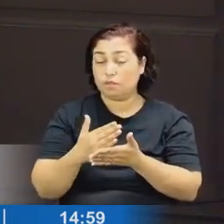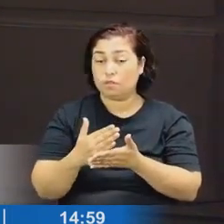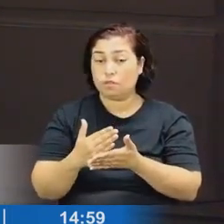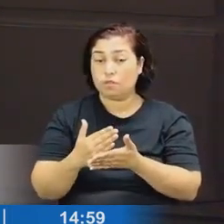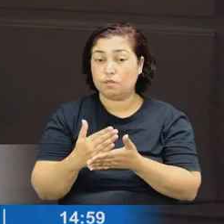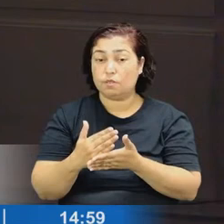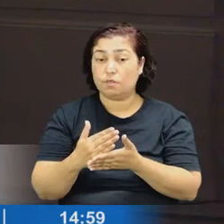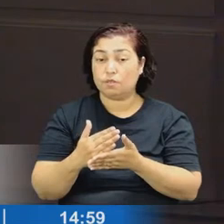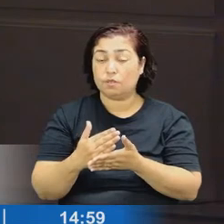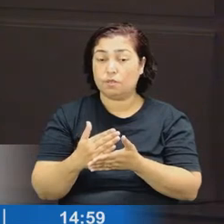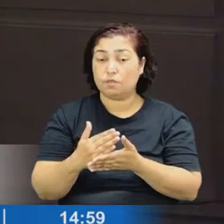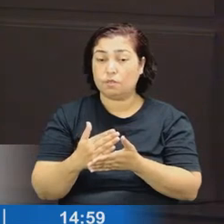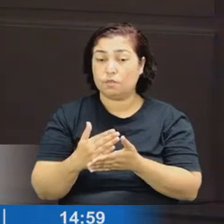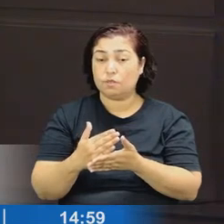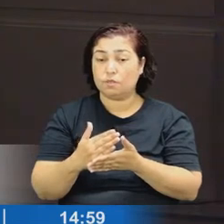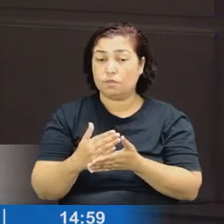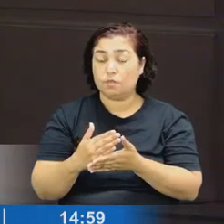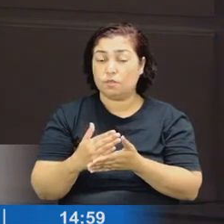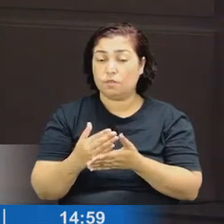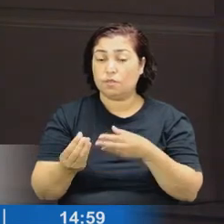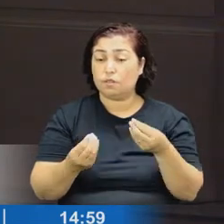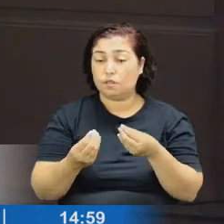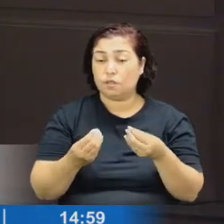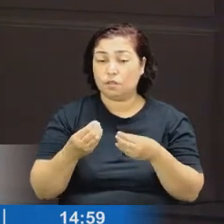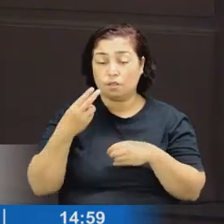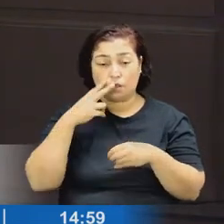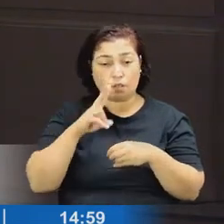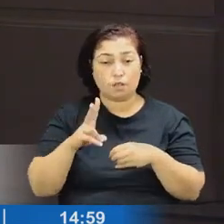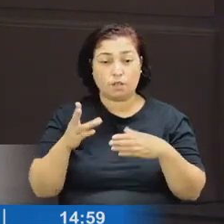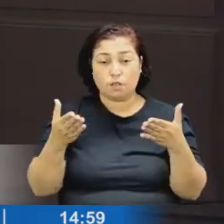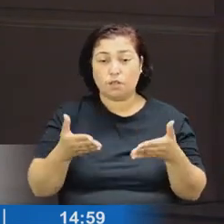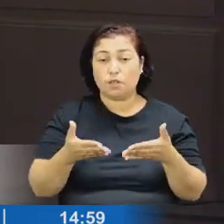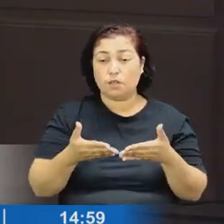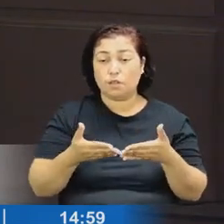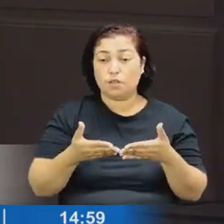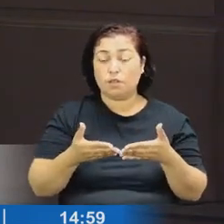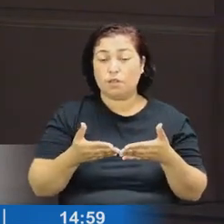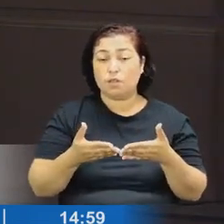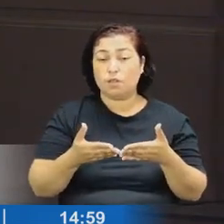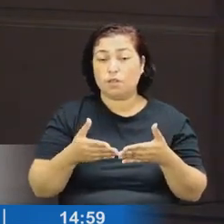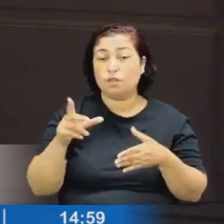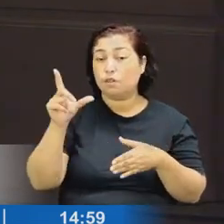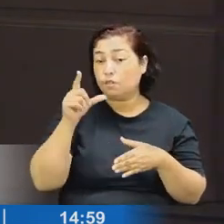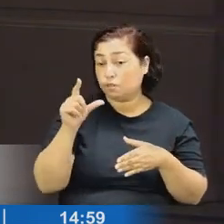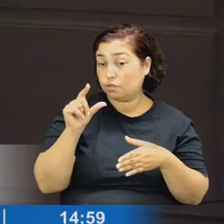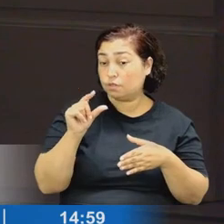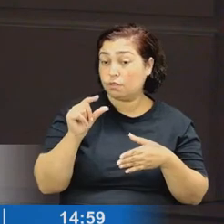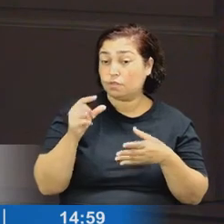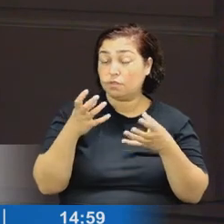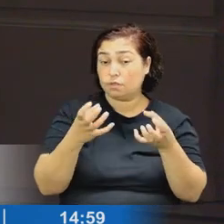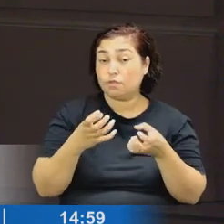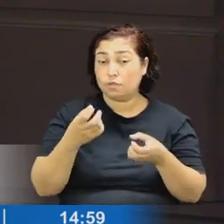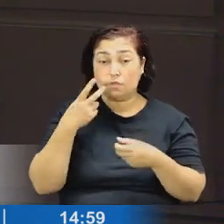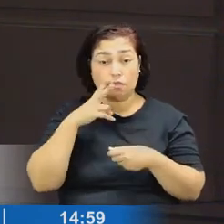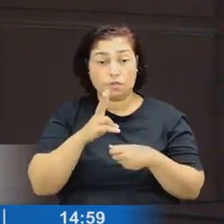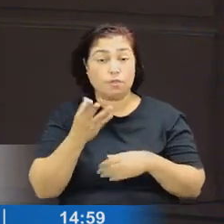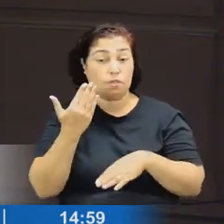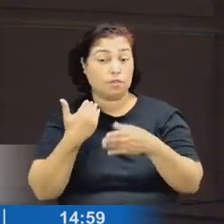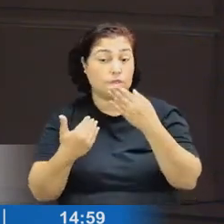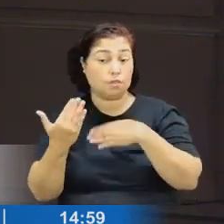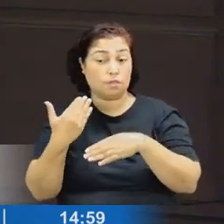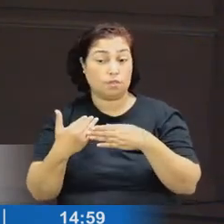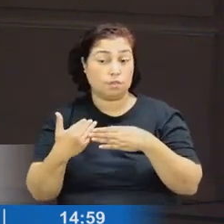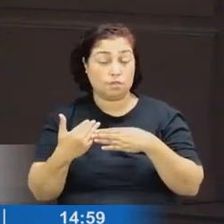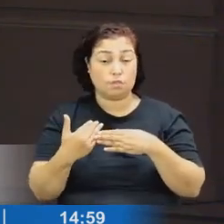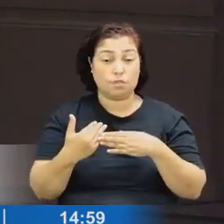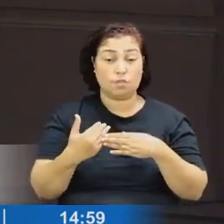orgânico gigante né para você Nossa tá todo mundo me vendo e tal aí depois Ah agora eu te peguei agora vamos diminuindo esse alcance você quer ser visto como antigamente há 10 anos